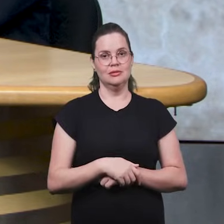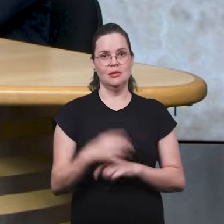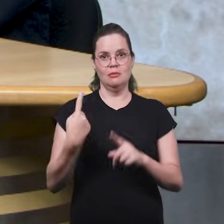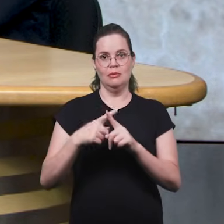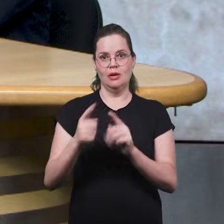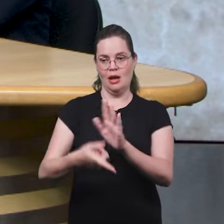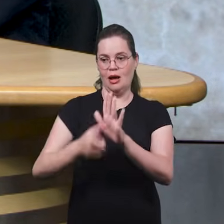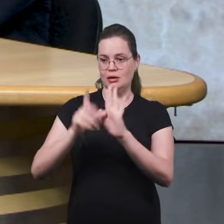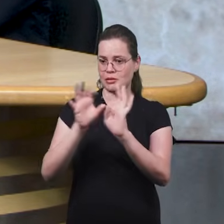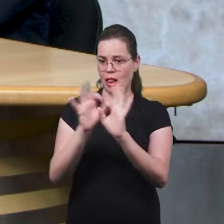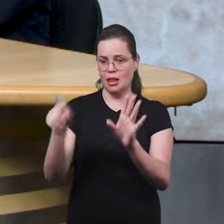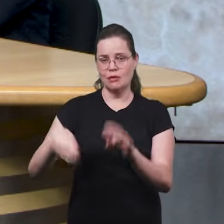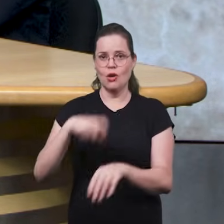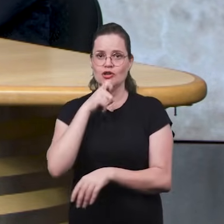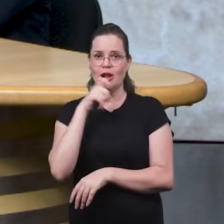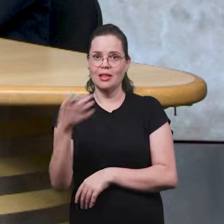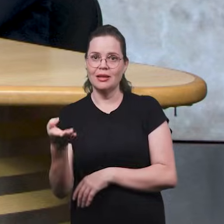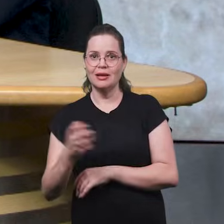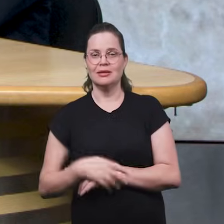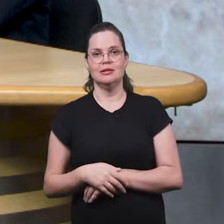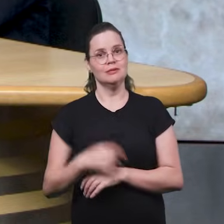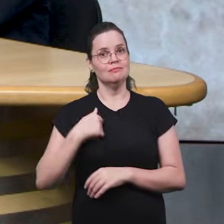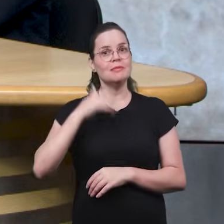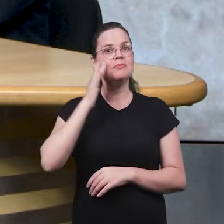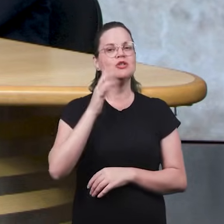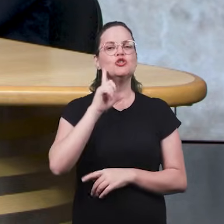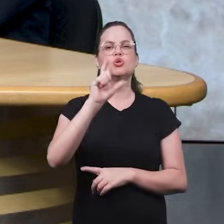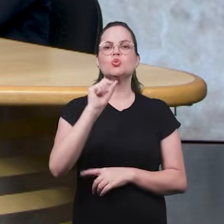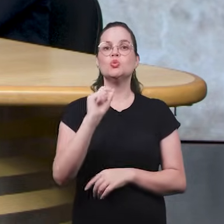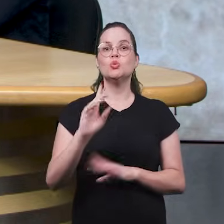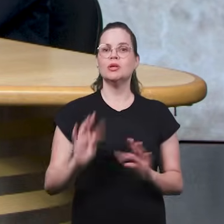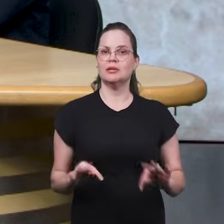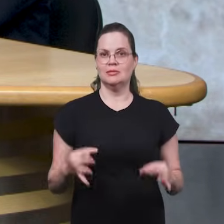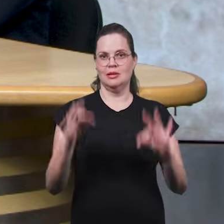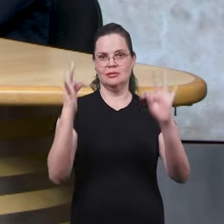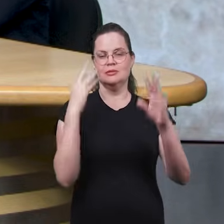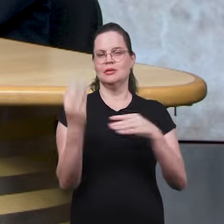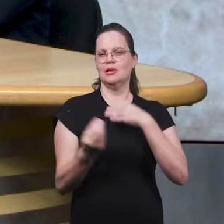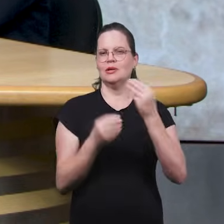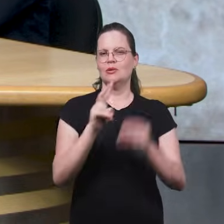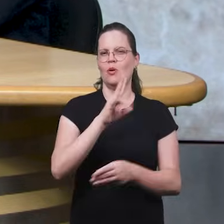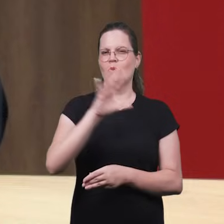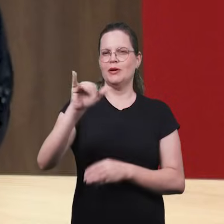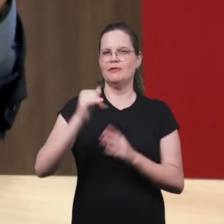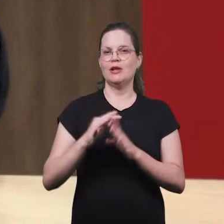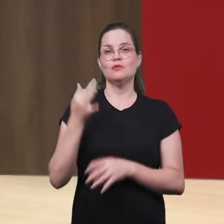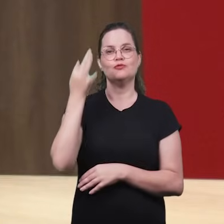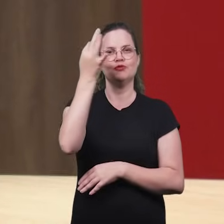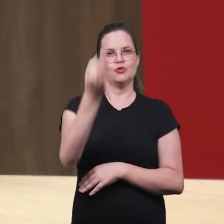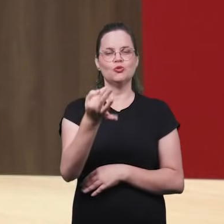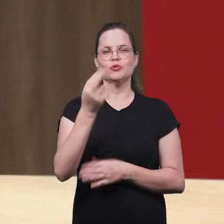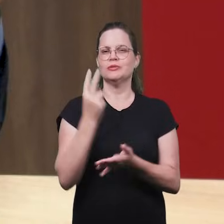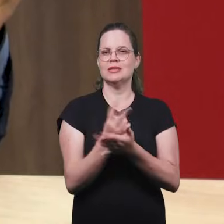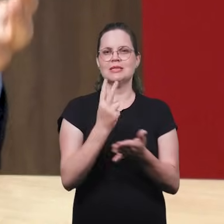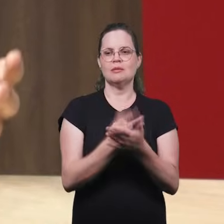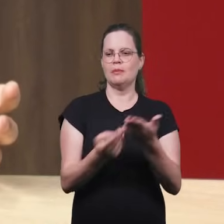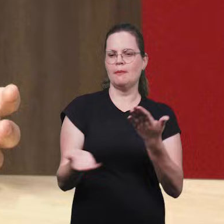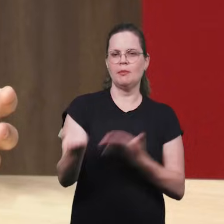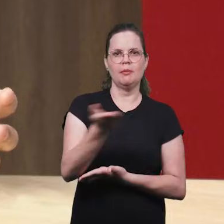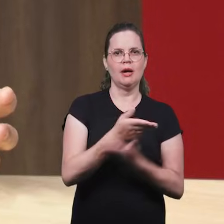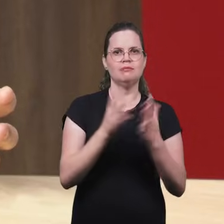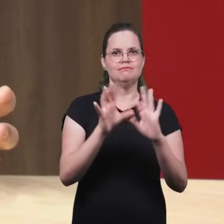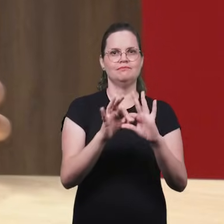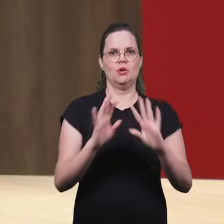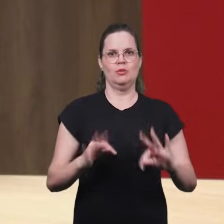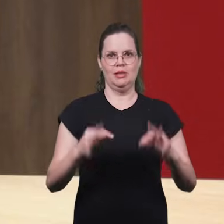dimensão do que é a tecnologia e de como vamos estar envolvidos por ela o tempo